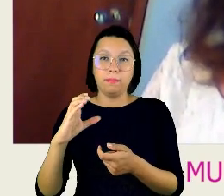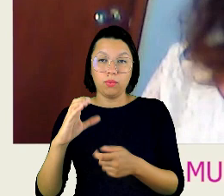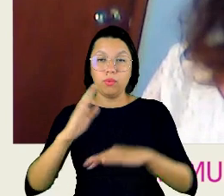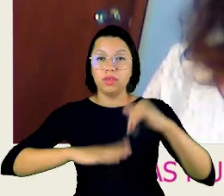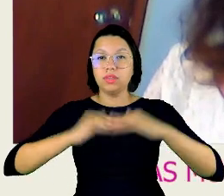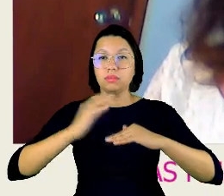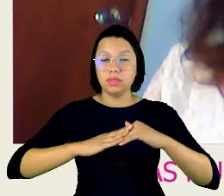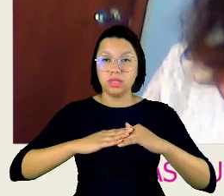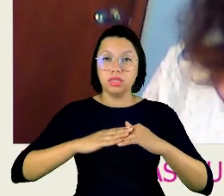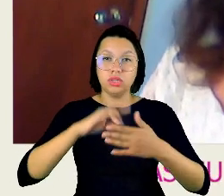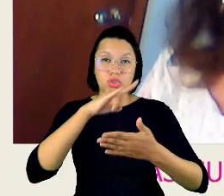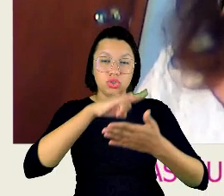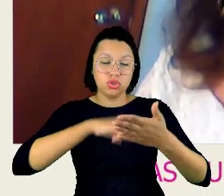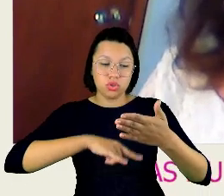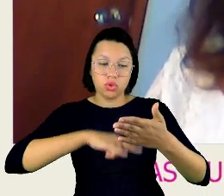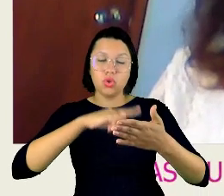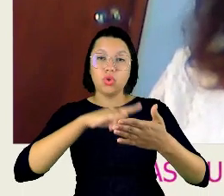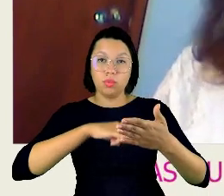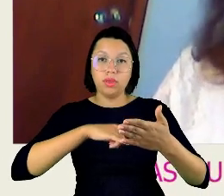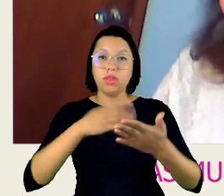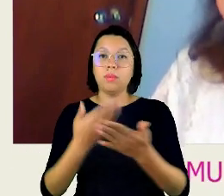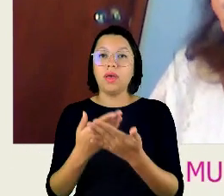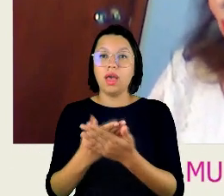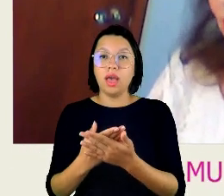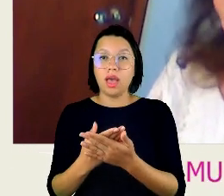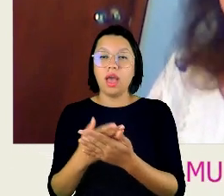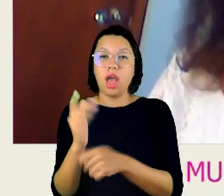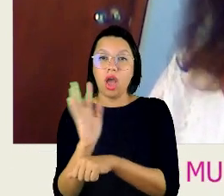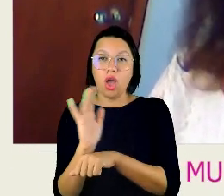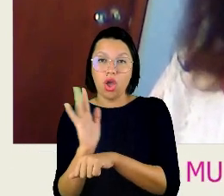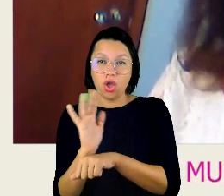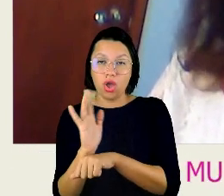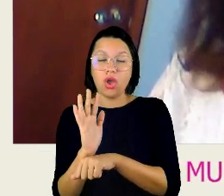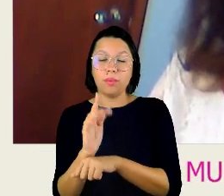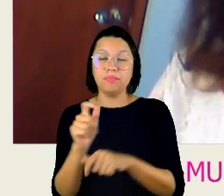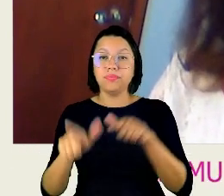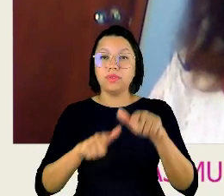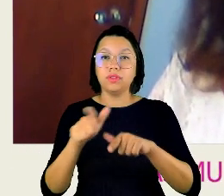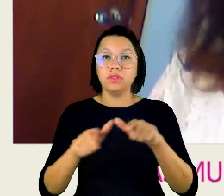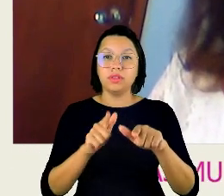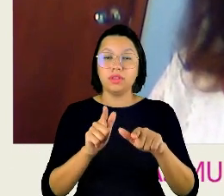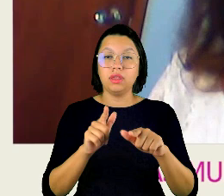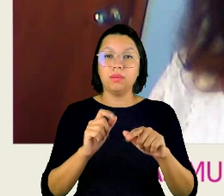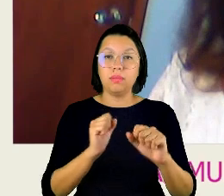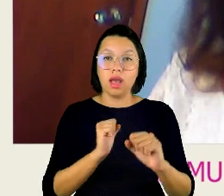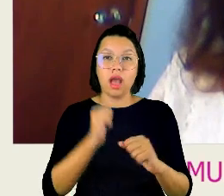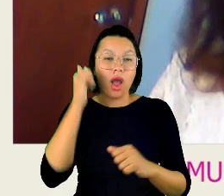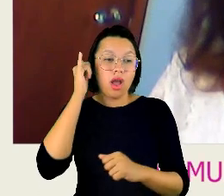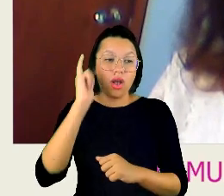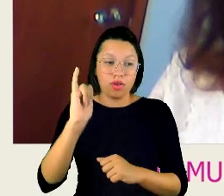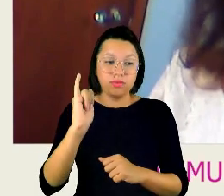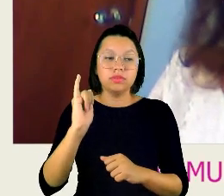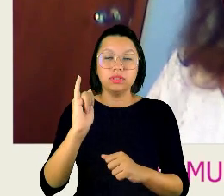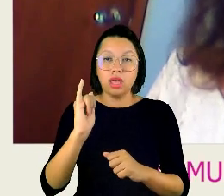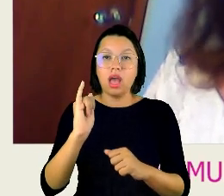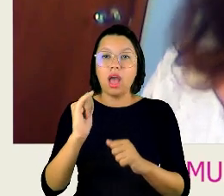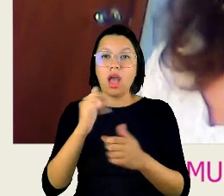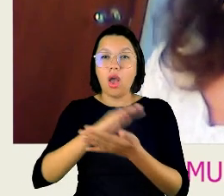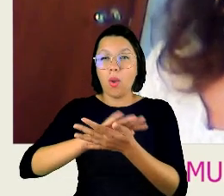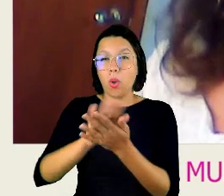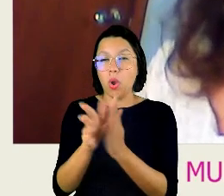em documentário pela Academia Internacional de Cinema. Atua na prevenção da violência de gênero com foco nas mulheres,